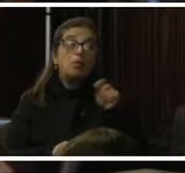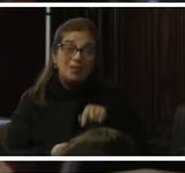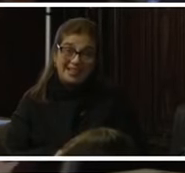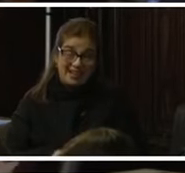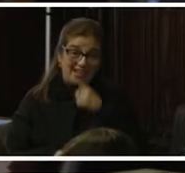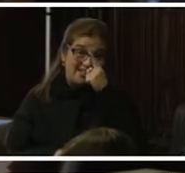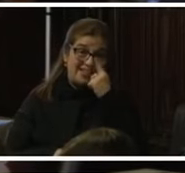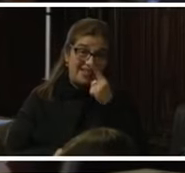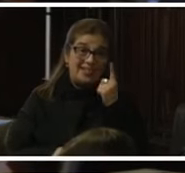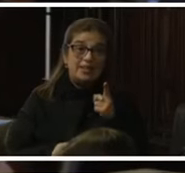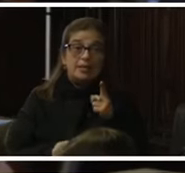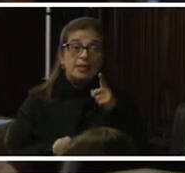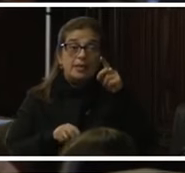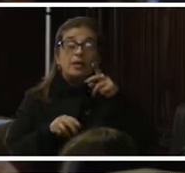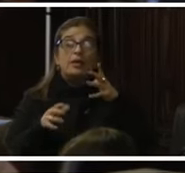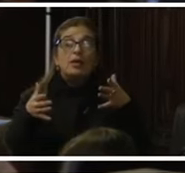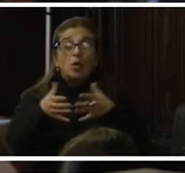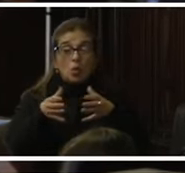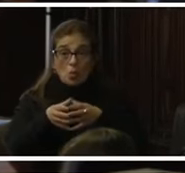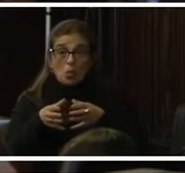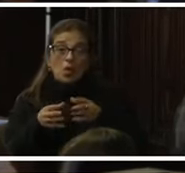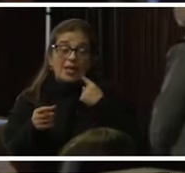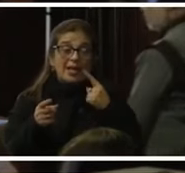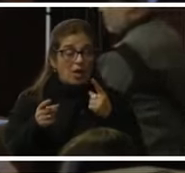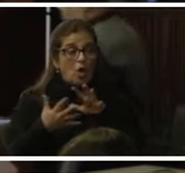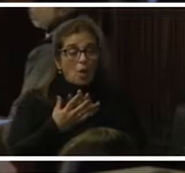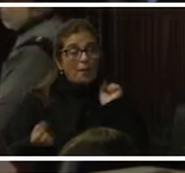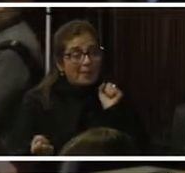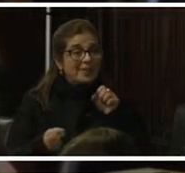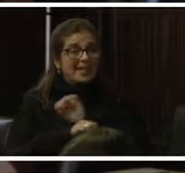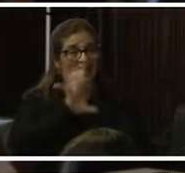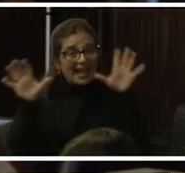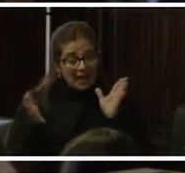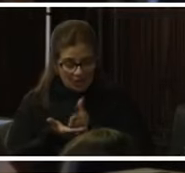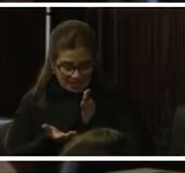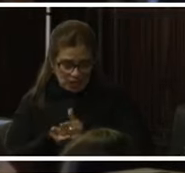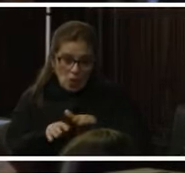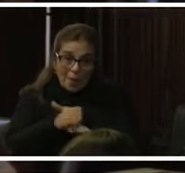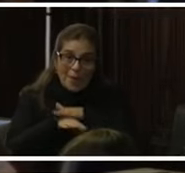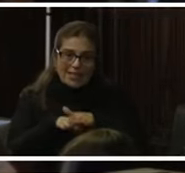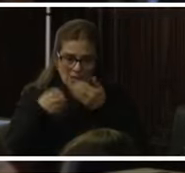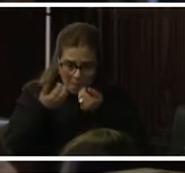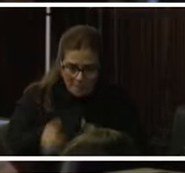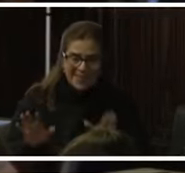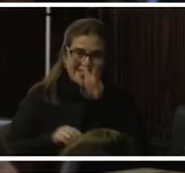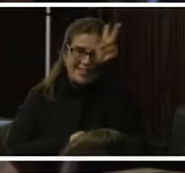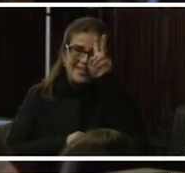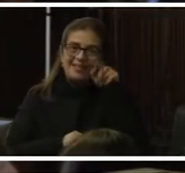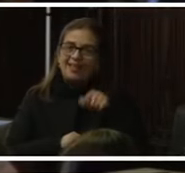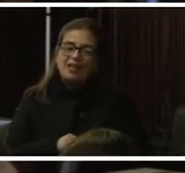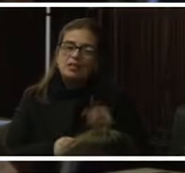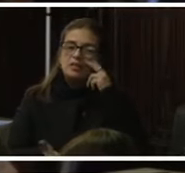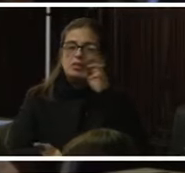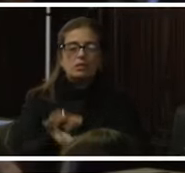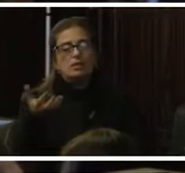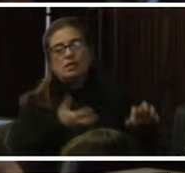a morosidade do poder judiciário e as interpretações restritivas do direito originário dos povos indígenas assim com conflitos e